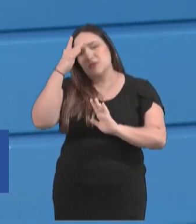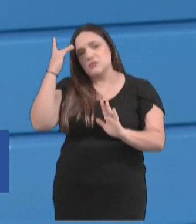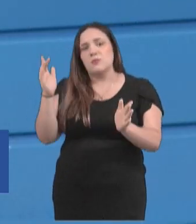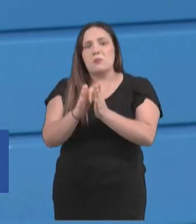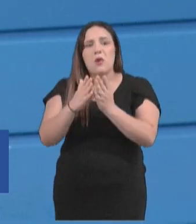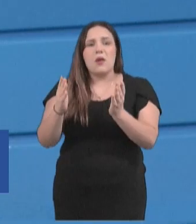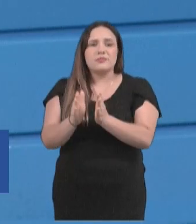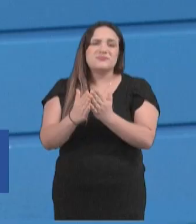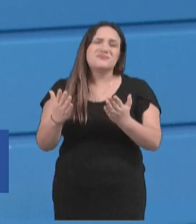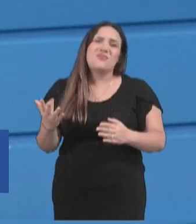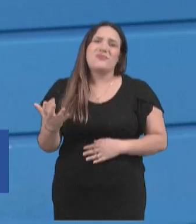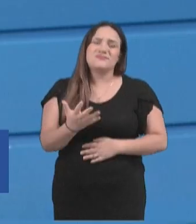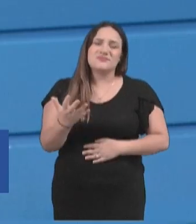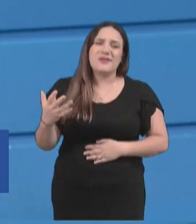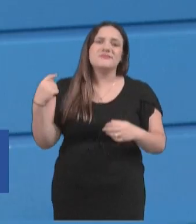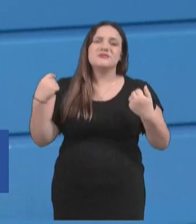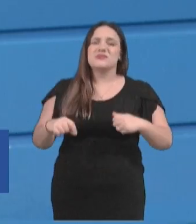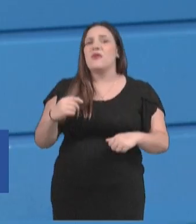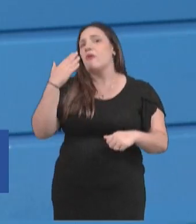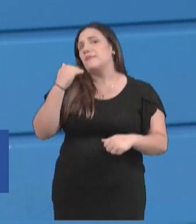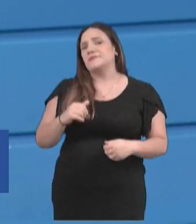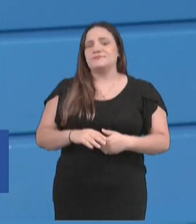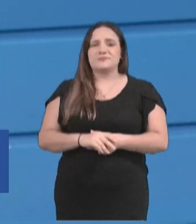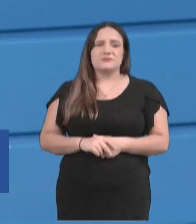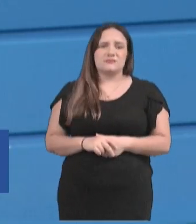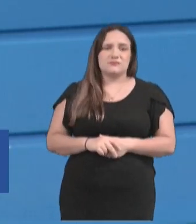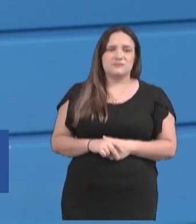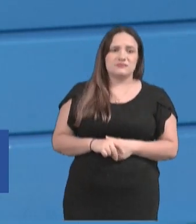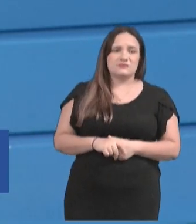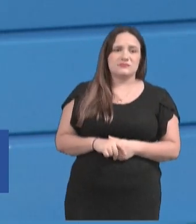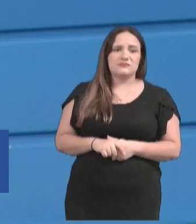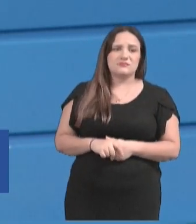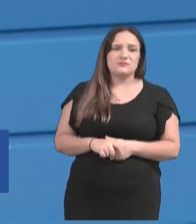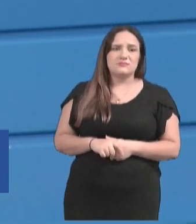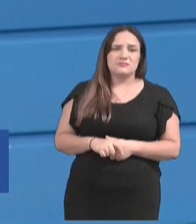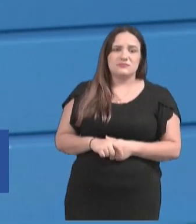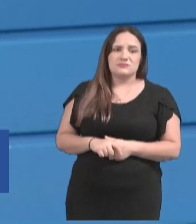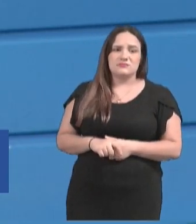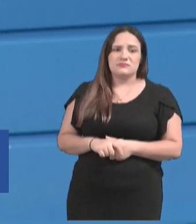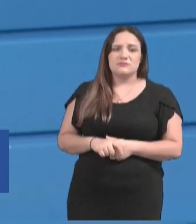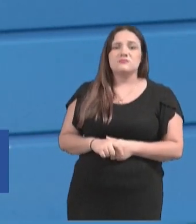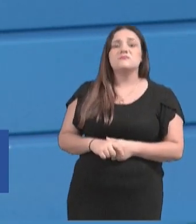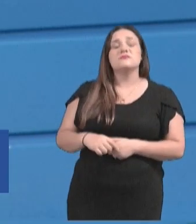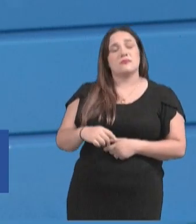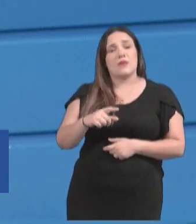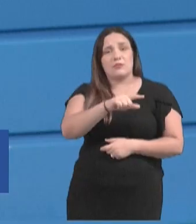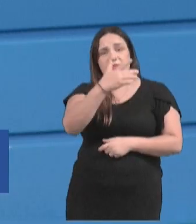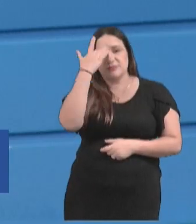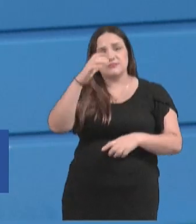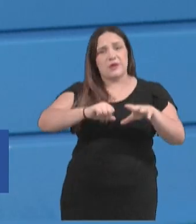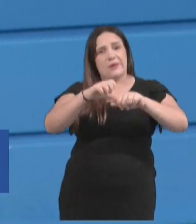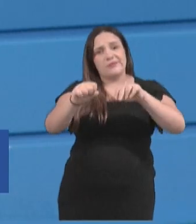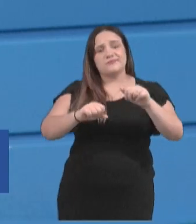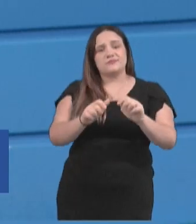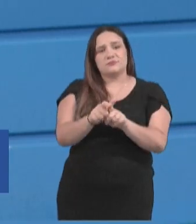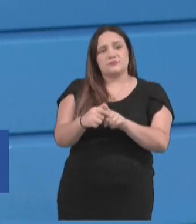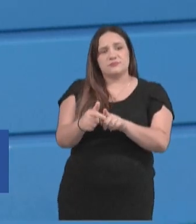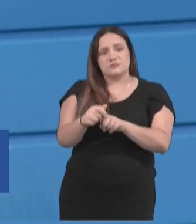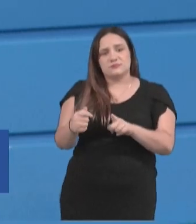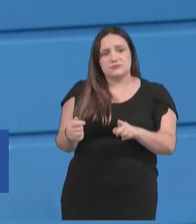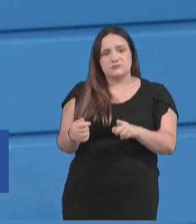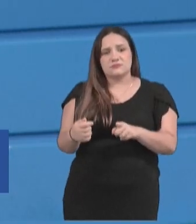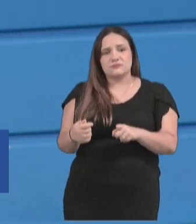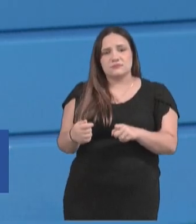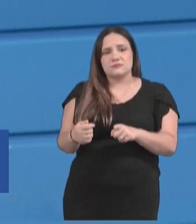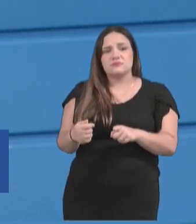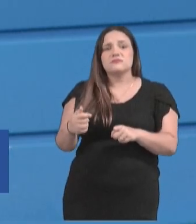carentes que precisam de comer. Eu doei o milho, eles catavam o milho, mutuava no monte, eu